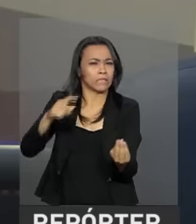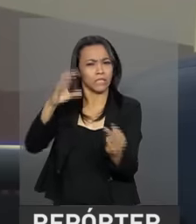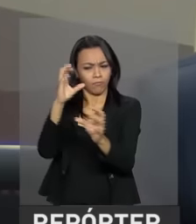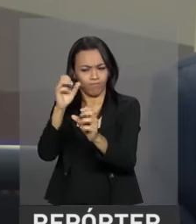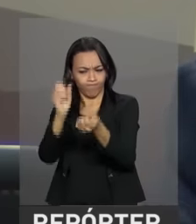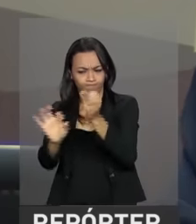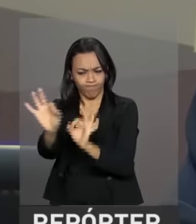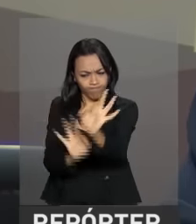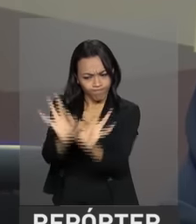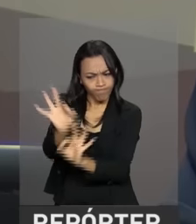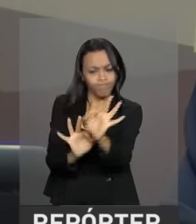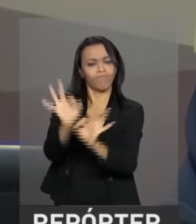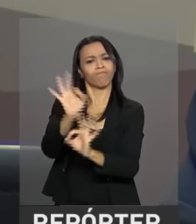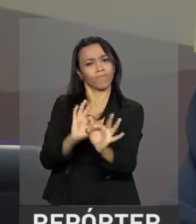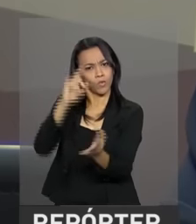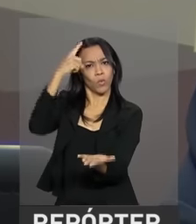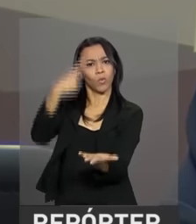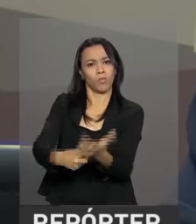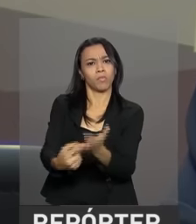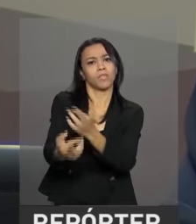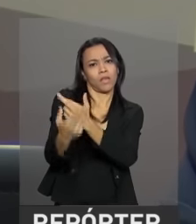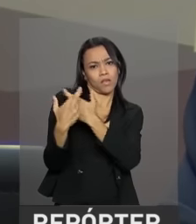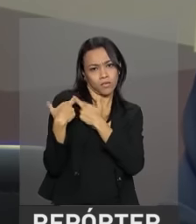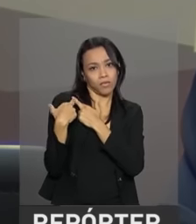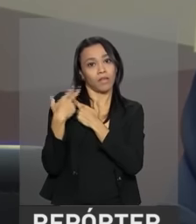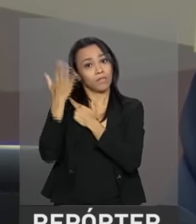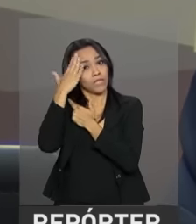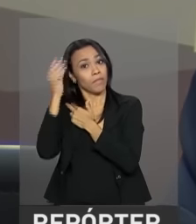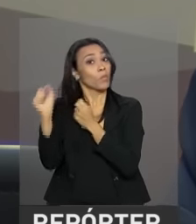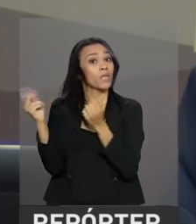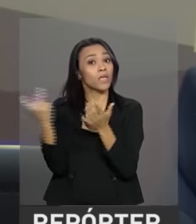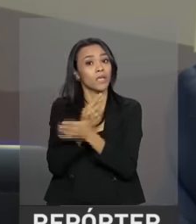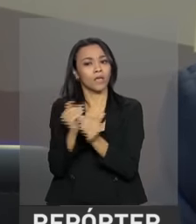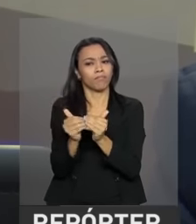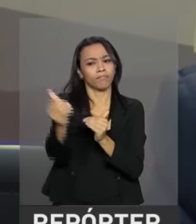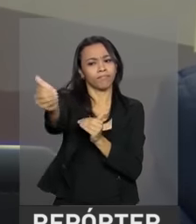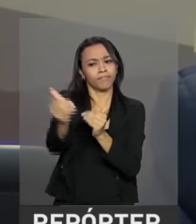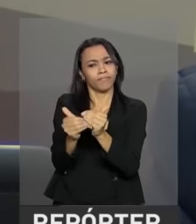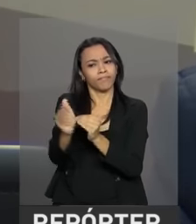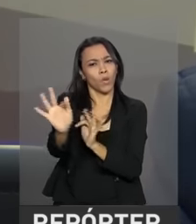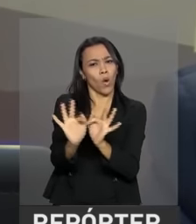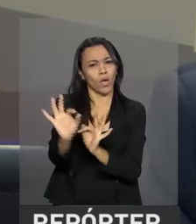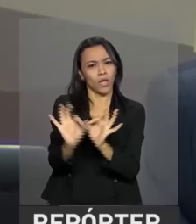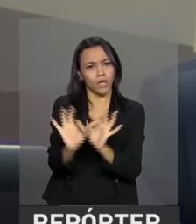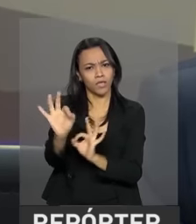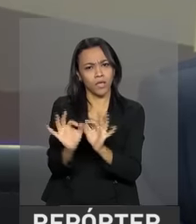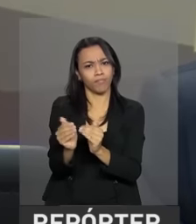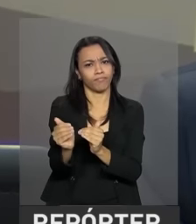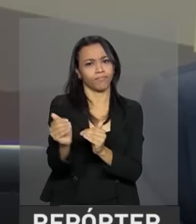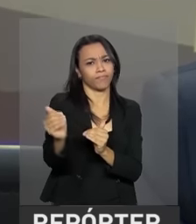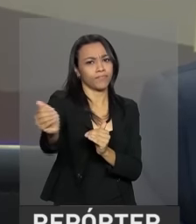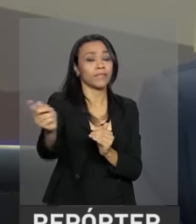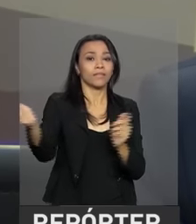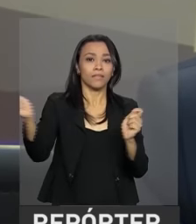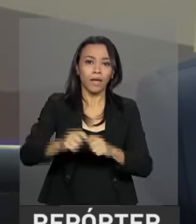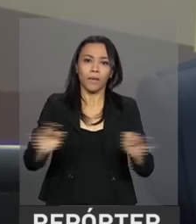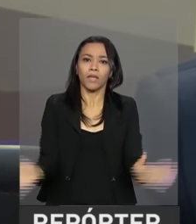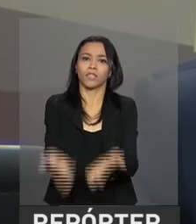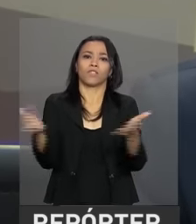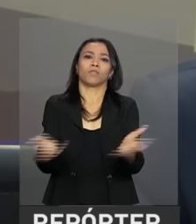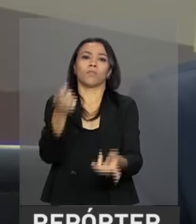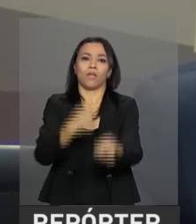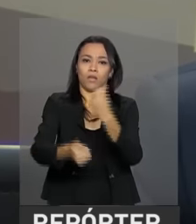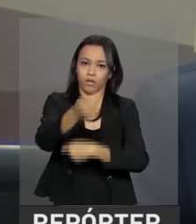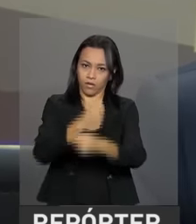competente, responsável e previsível. Só assim poderemos estimular o investimento e, com isso,